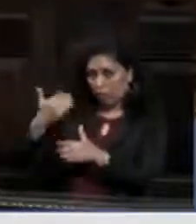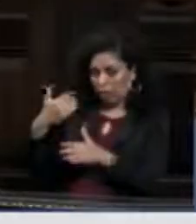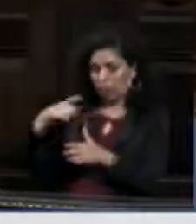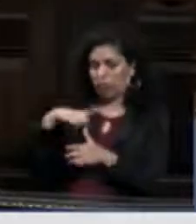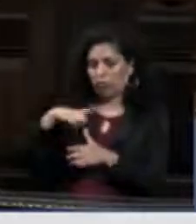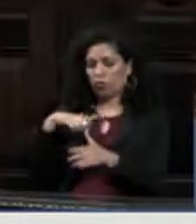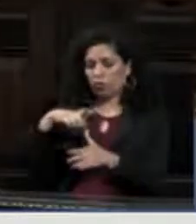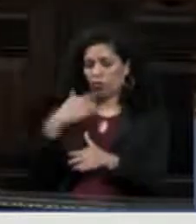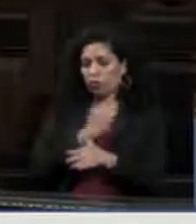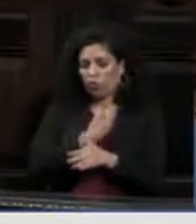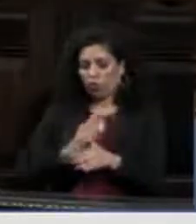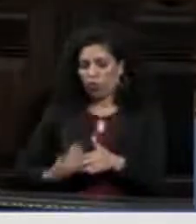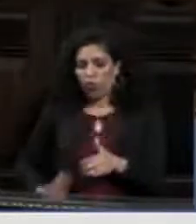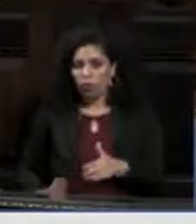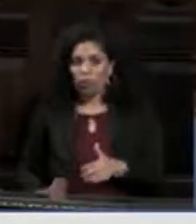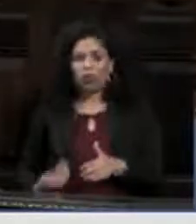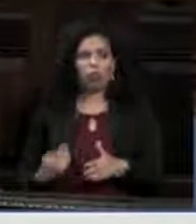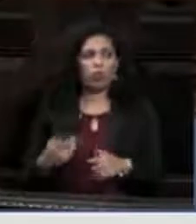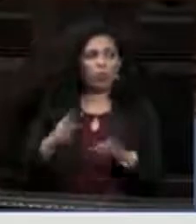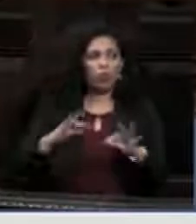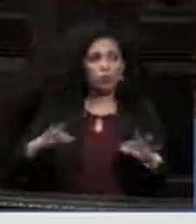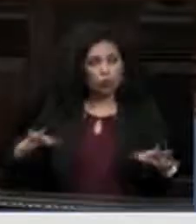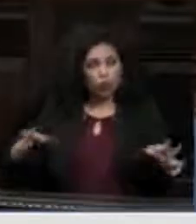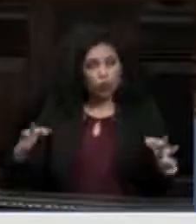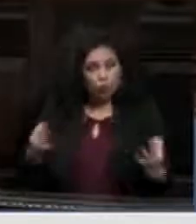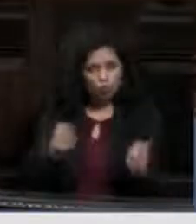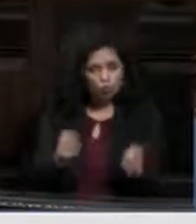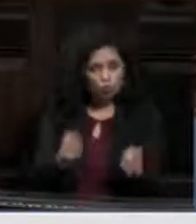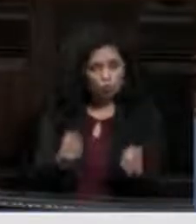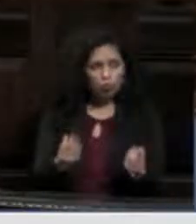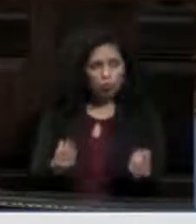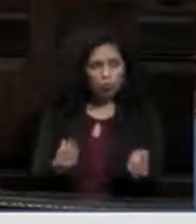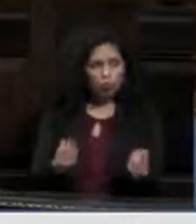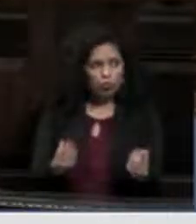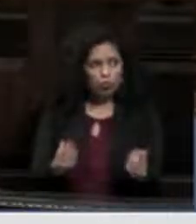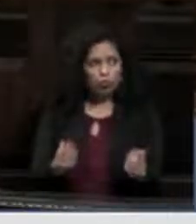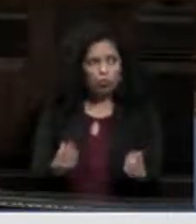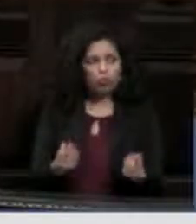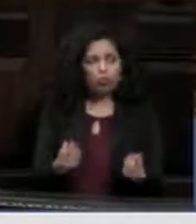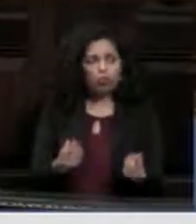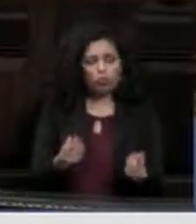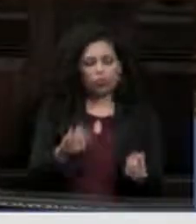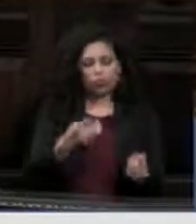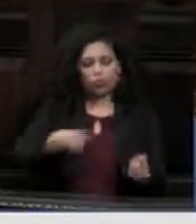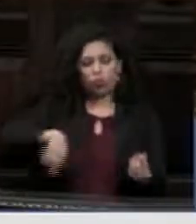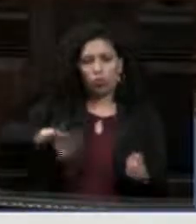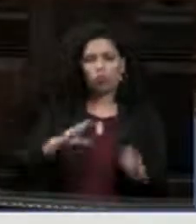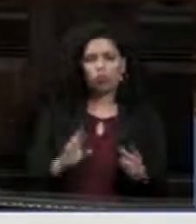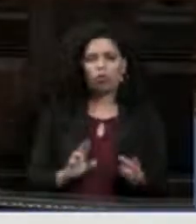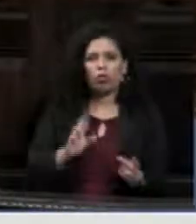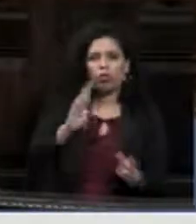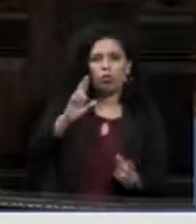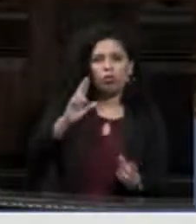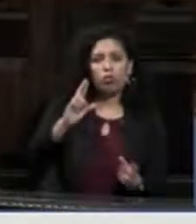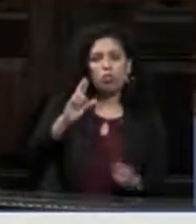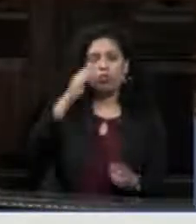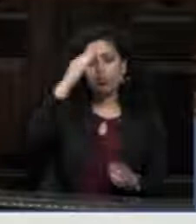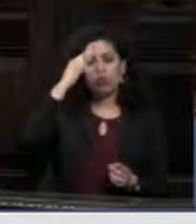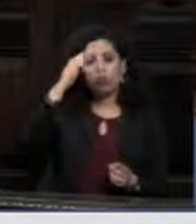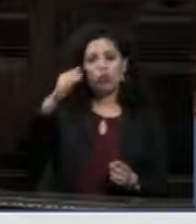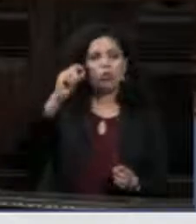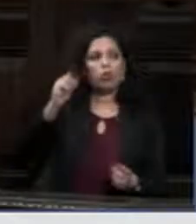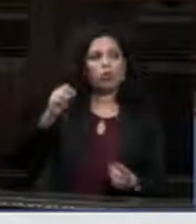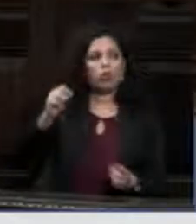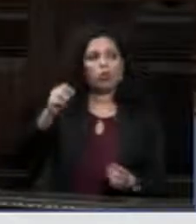de um poder. Todos nós, nesse sentido, temos uma responsabilidade ímpar na